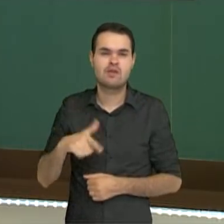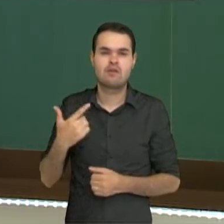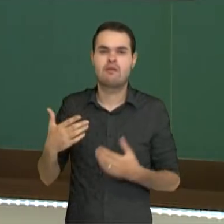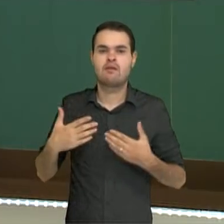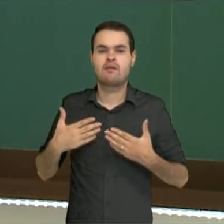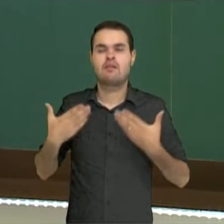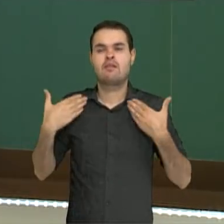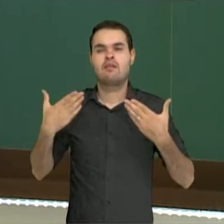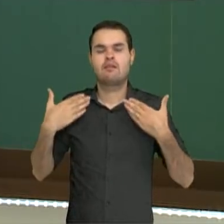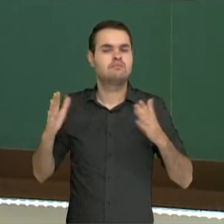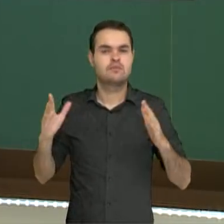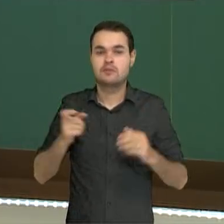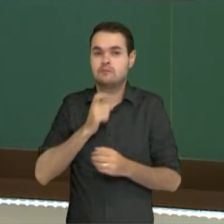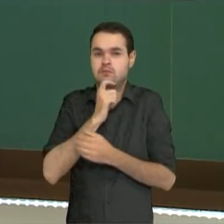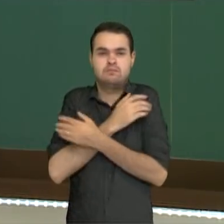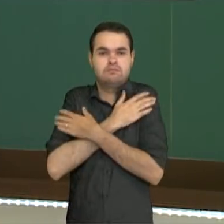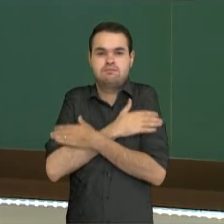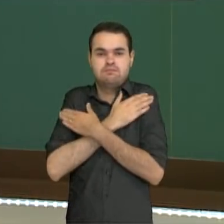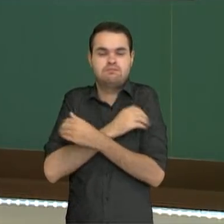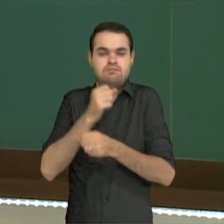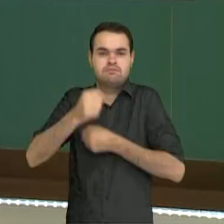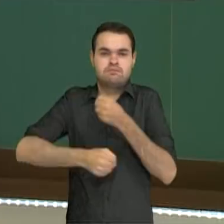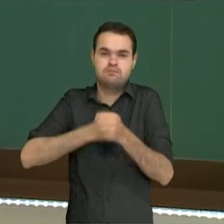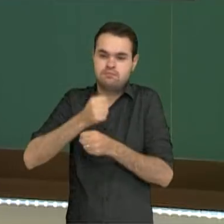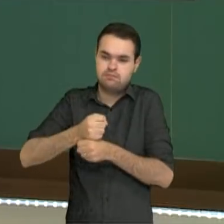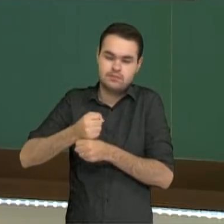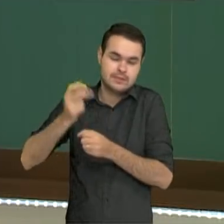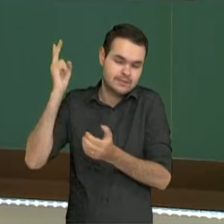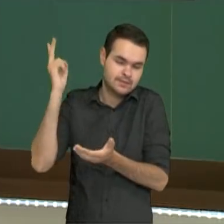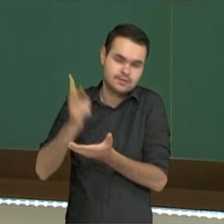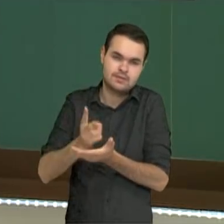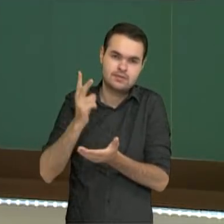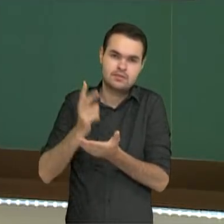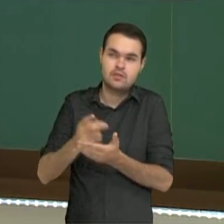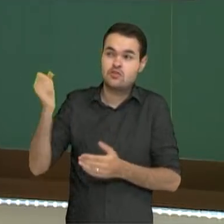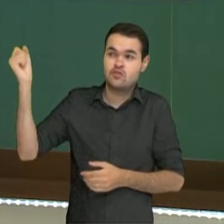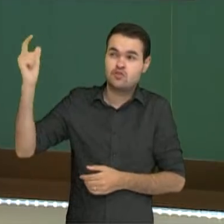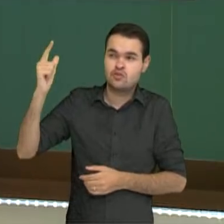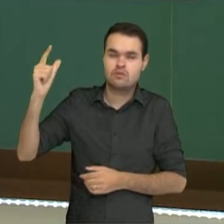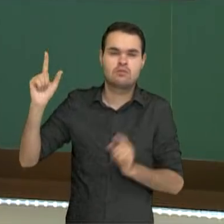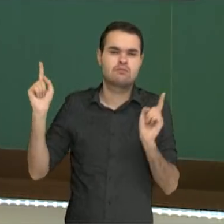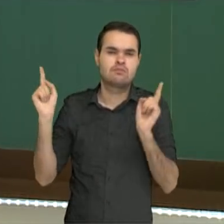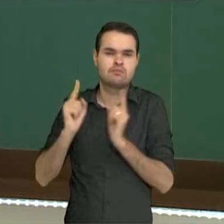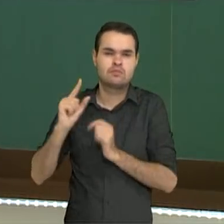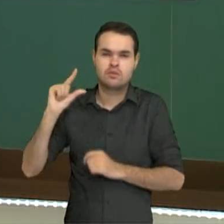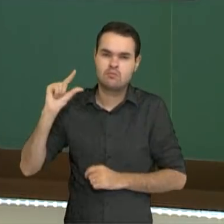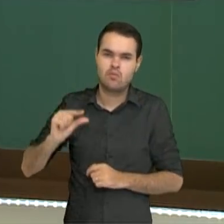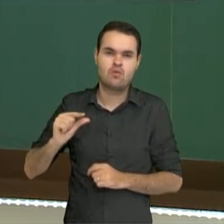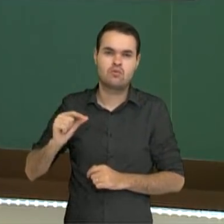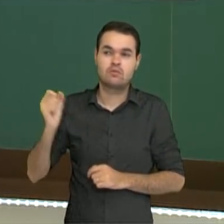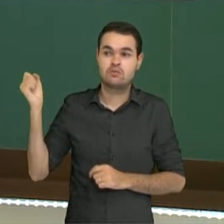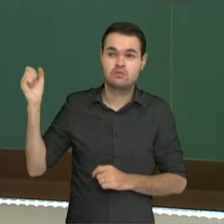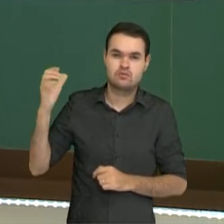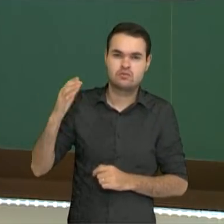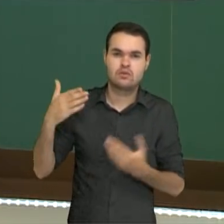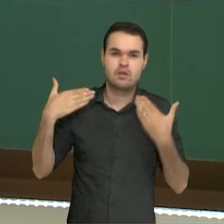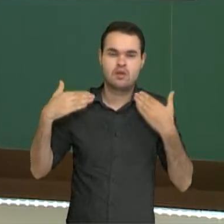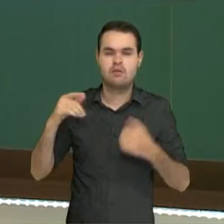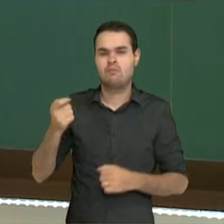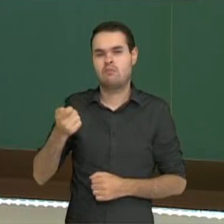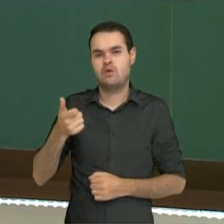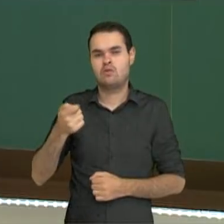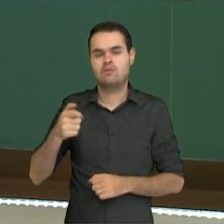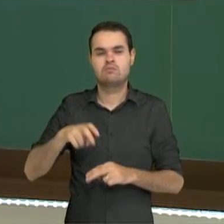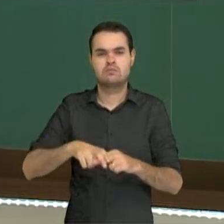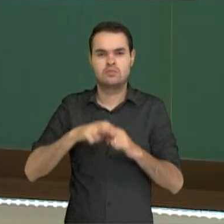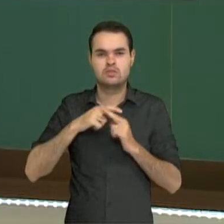elevadas aqui, porque é a porção do planeta que recebe menos calor do Sol, é menos aquecida pelo Sol. Por